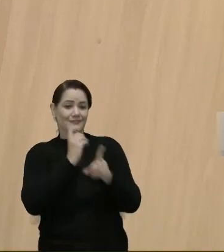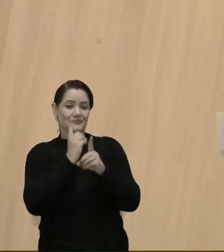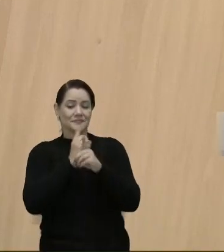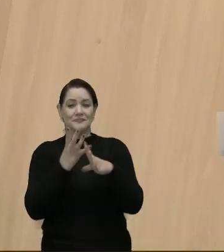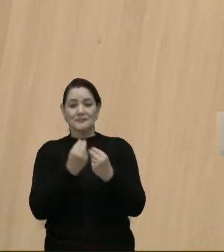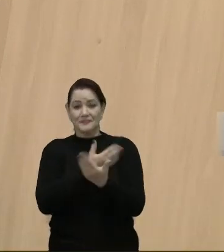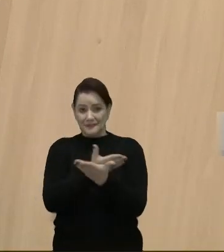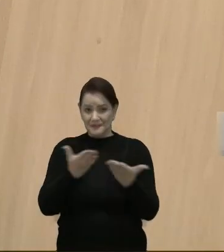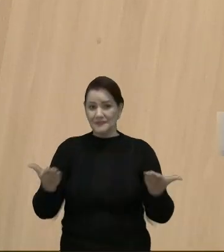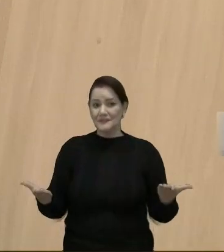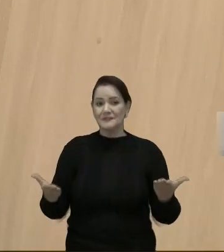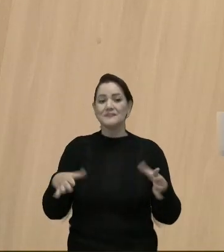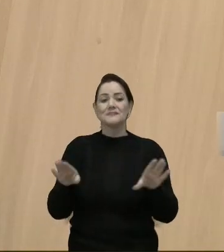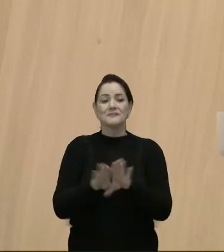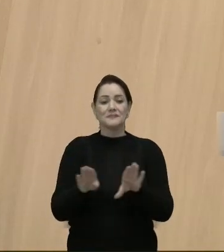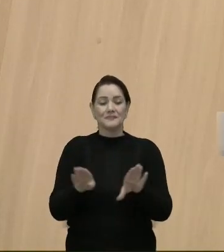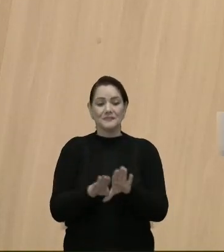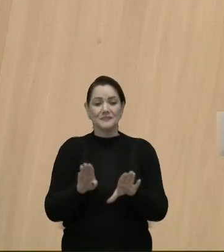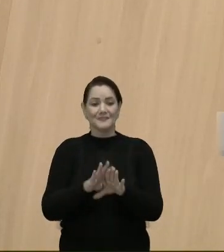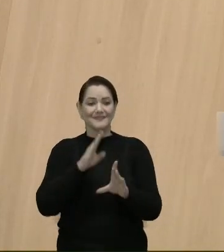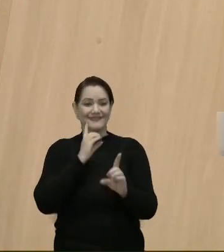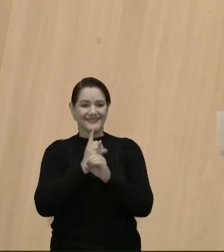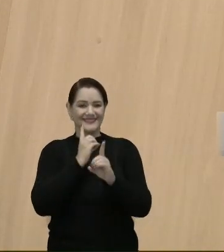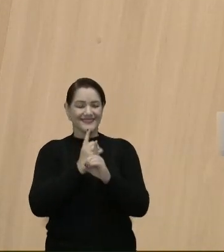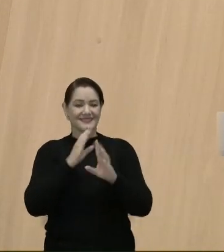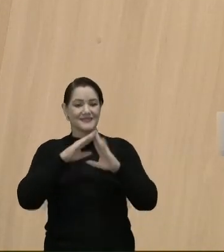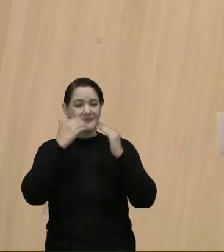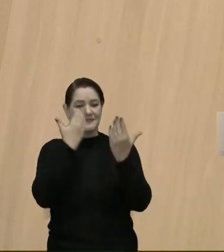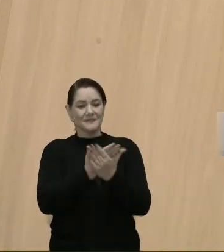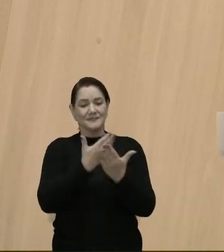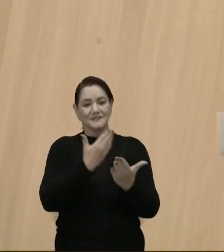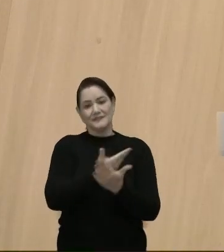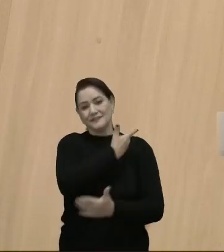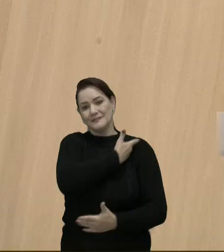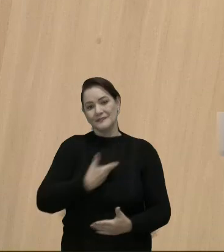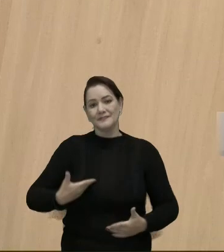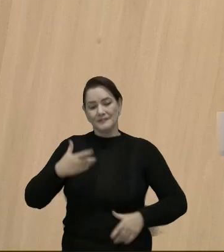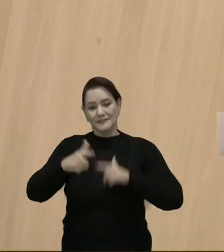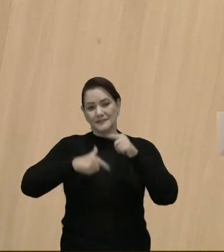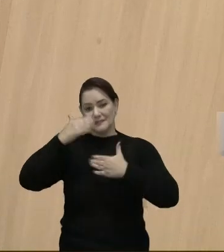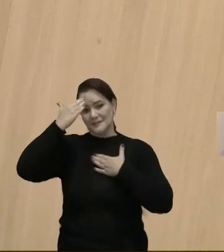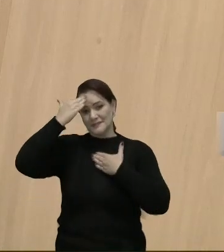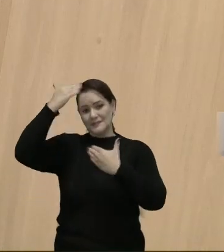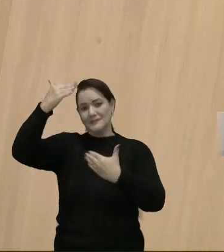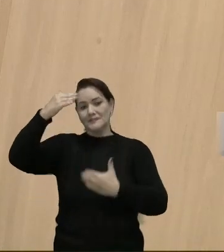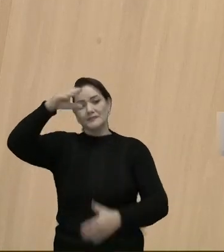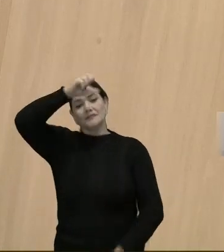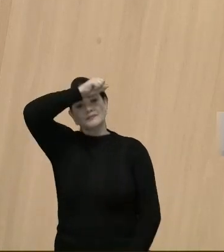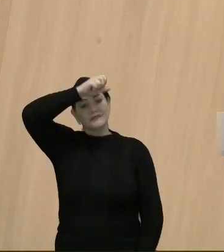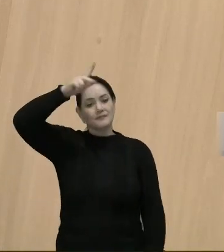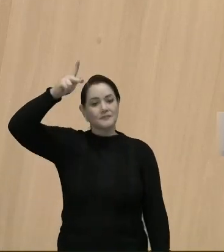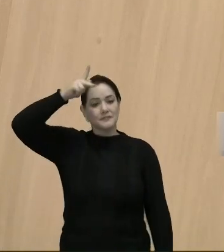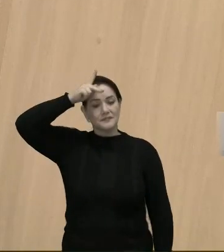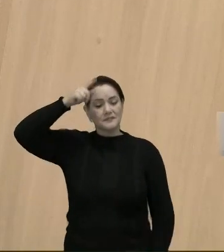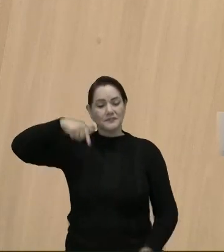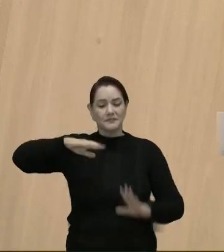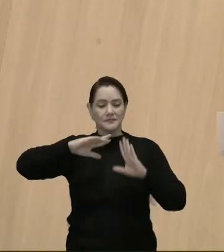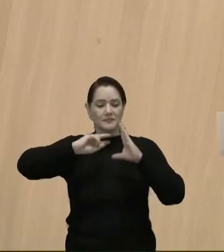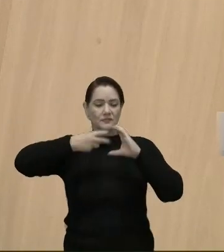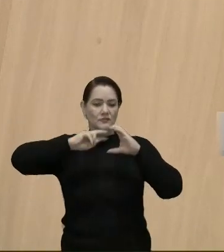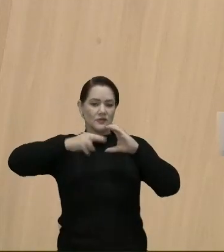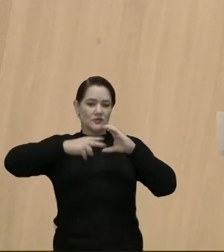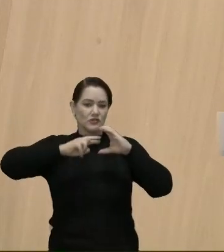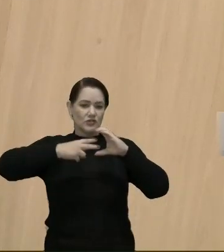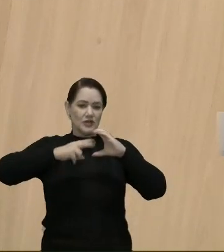de vocês também encontraram na Escola Municipal do Trabalho. Agradeço imensamente a prefeitura, a essa casa